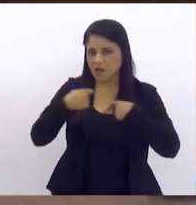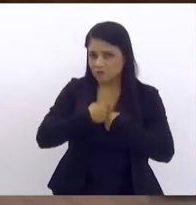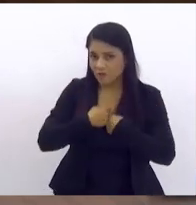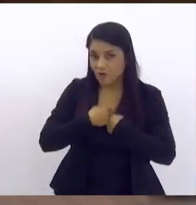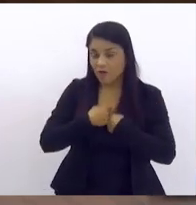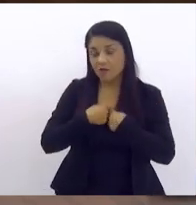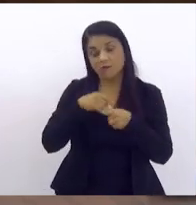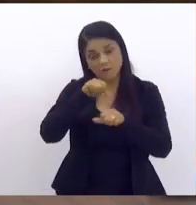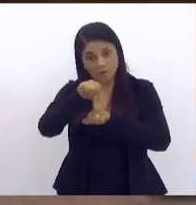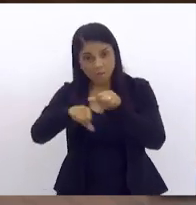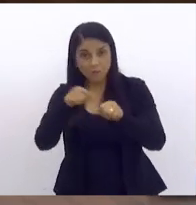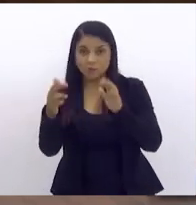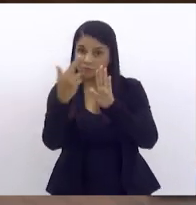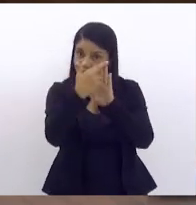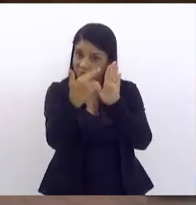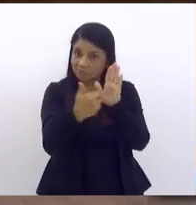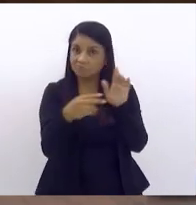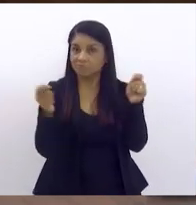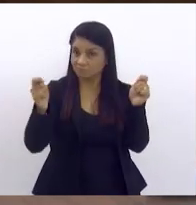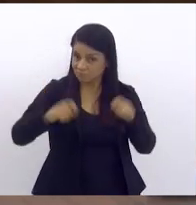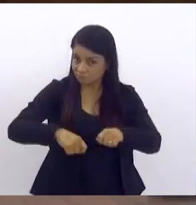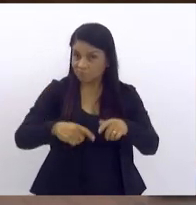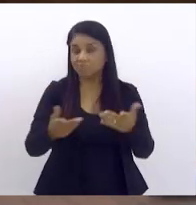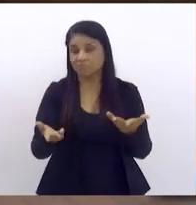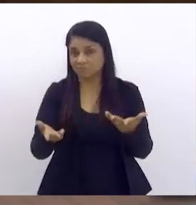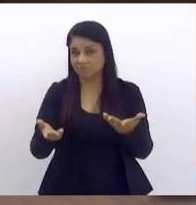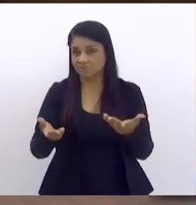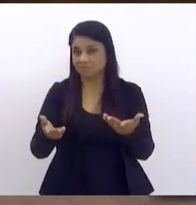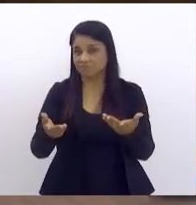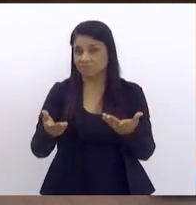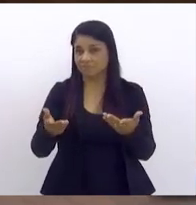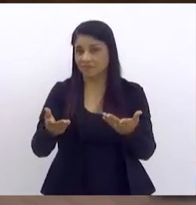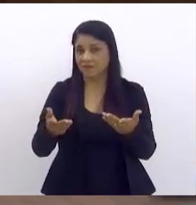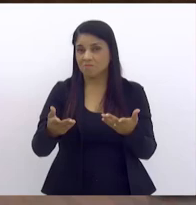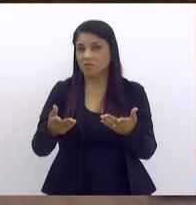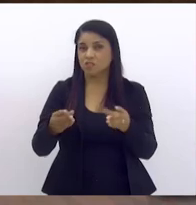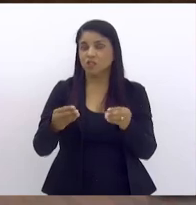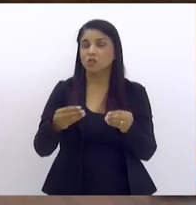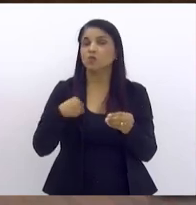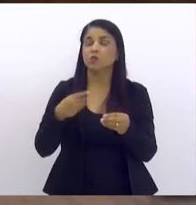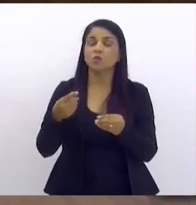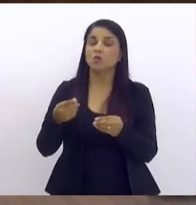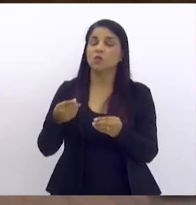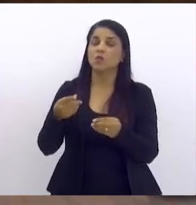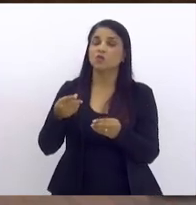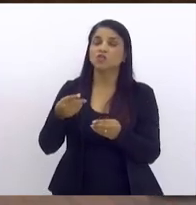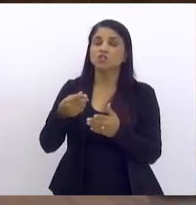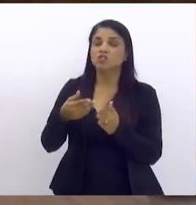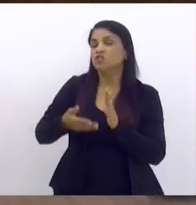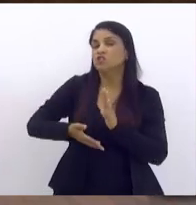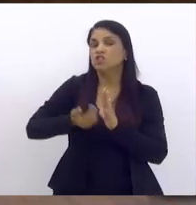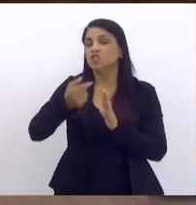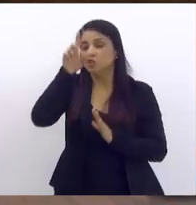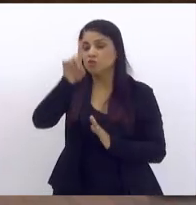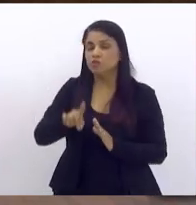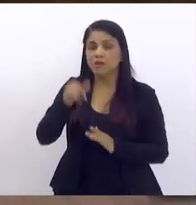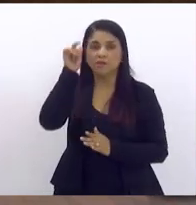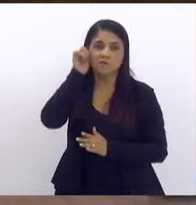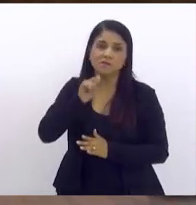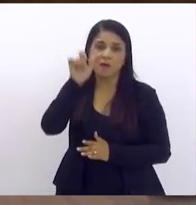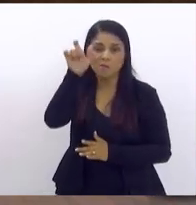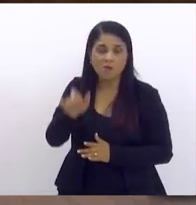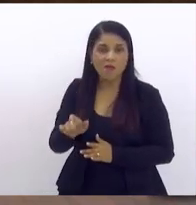que mudem o regimento para que não precisem usá-las, mas que não violem a dignidade de uma mulher